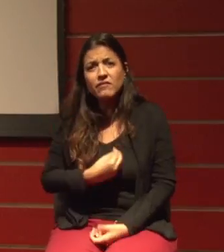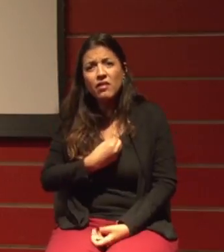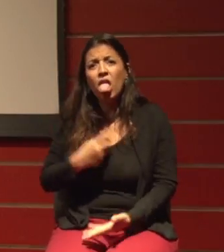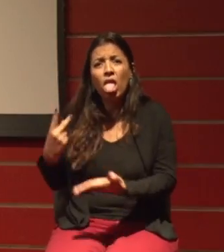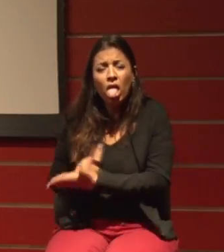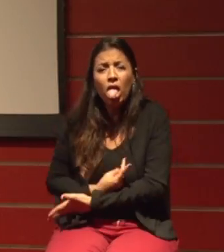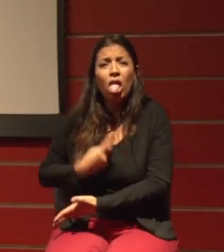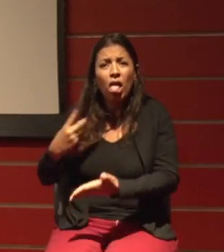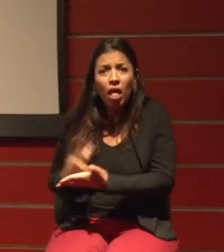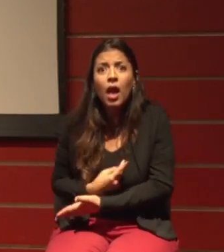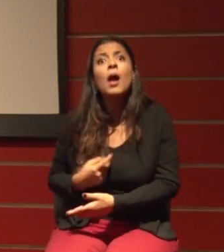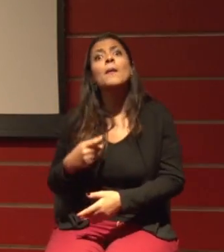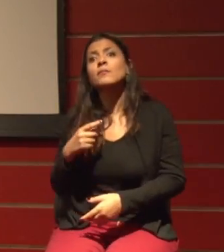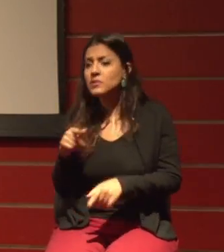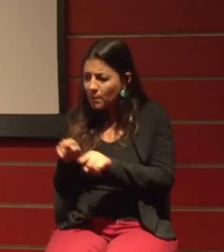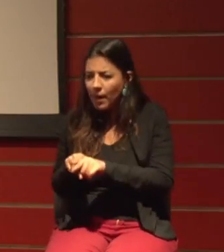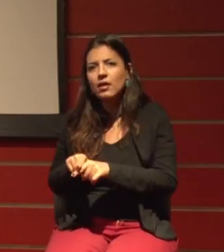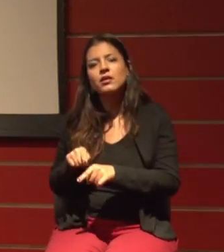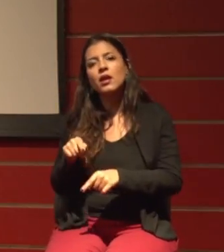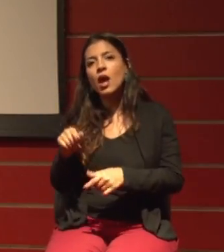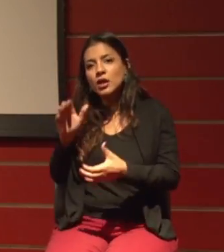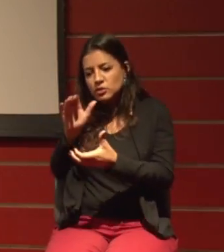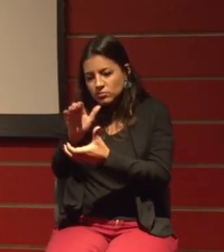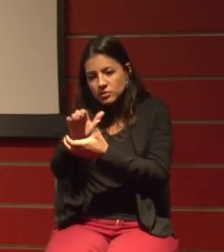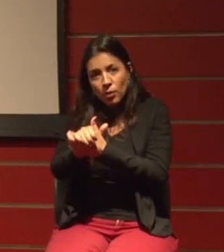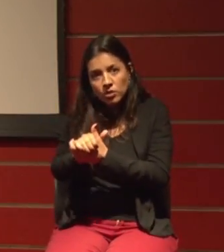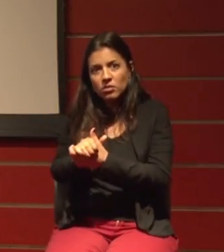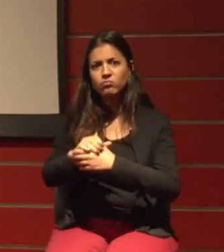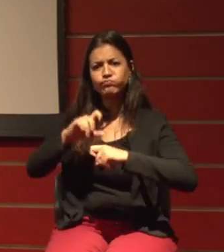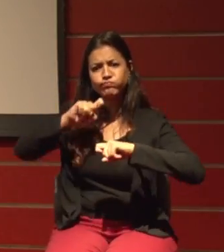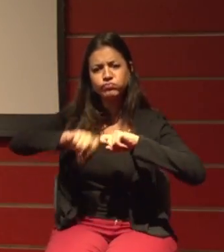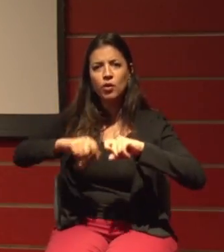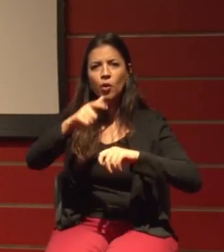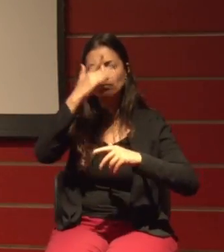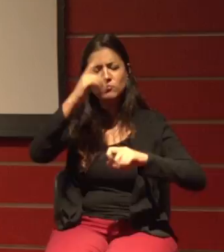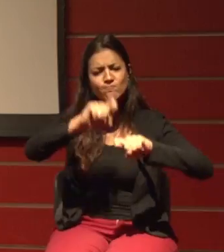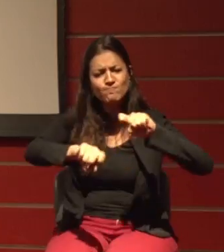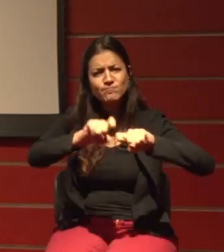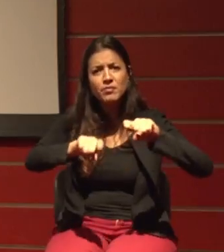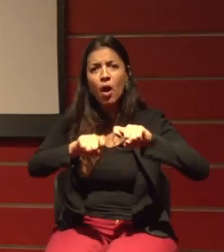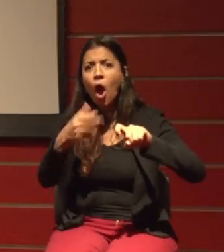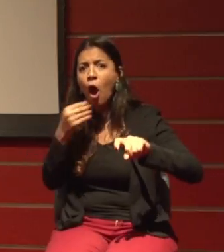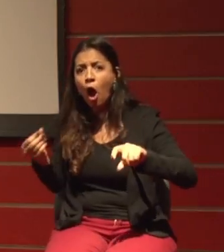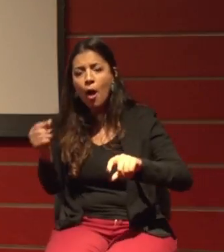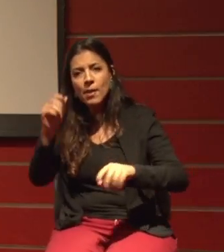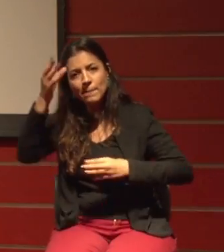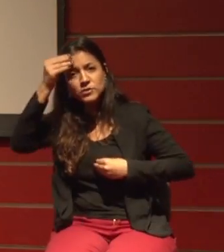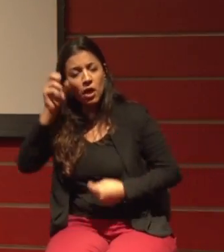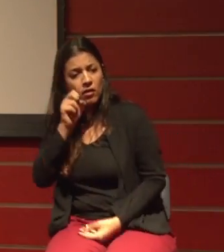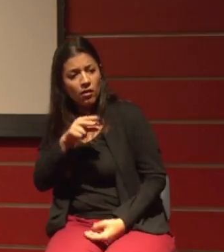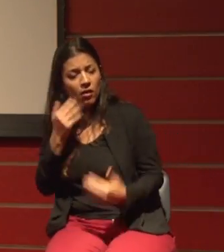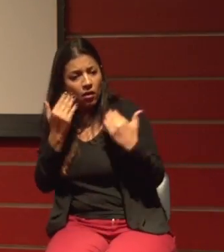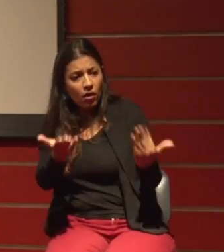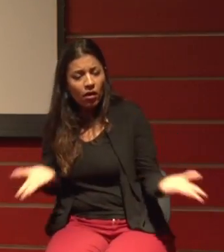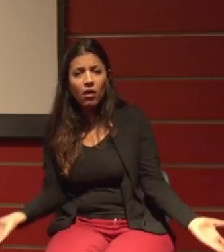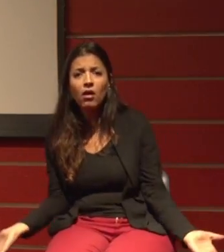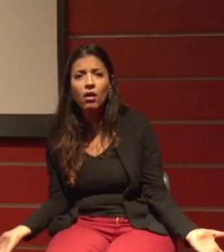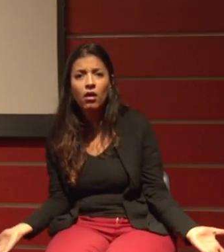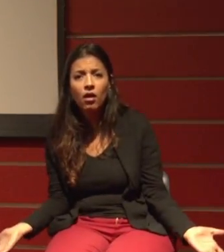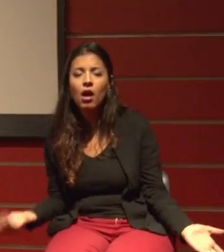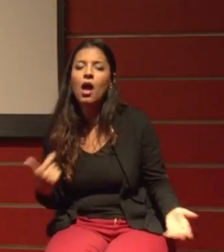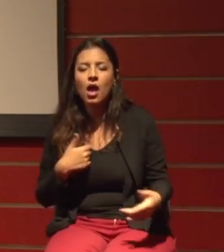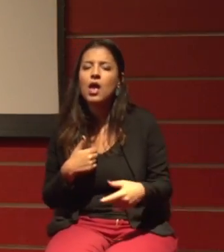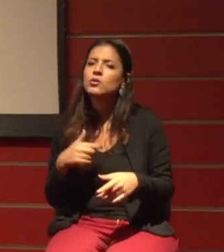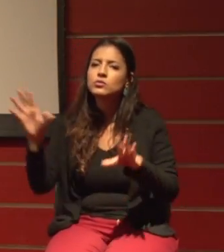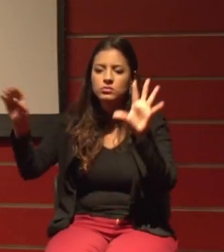desgraça inclusive o estupro da mulher dele na frente dele tudo tudo tudo tudo eu tô listando porque eu quero escrever um artigo sobre isso